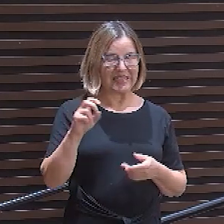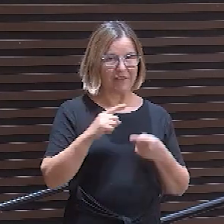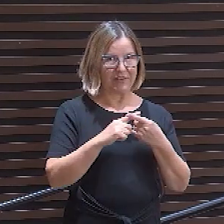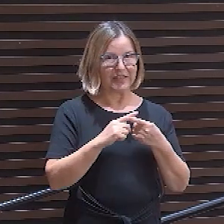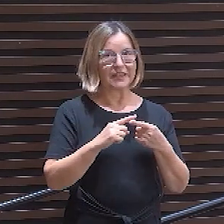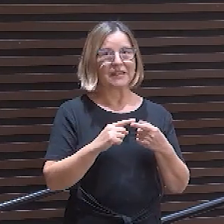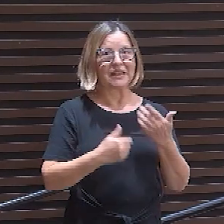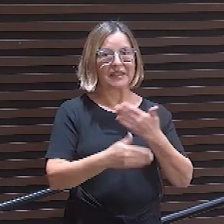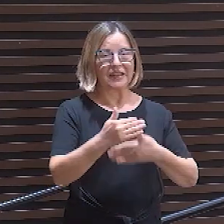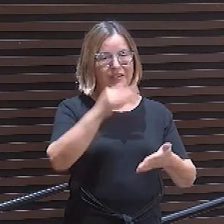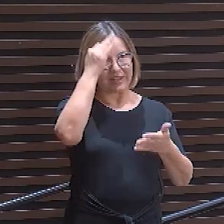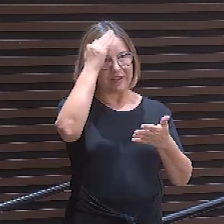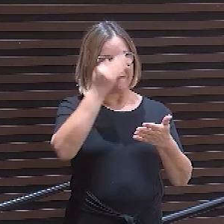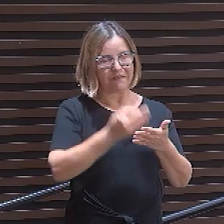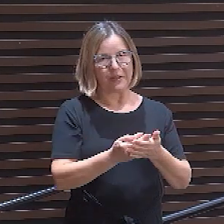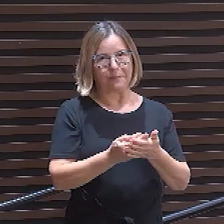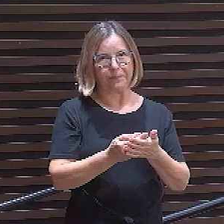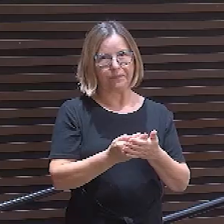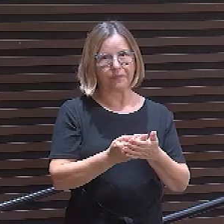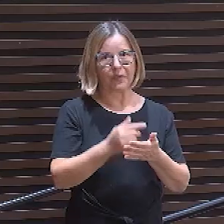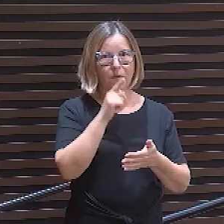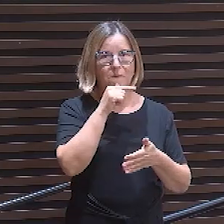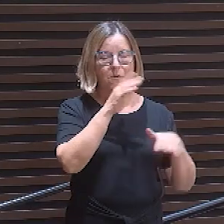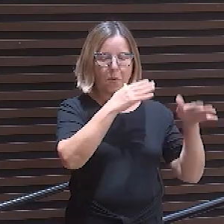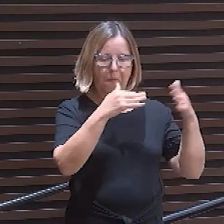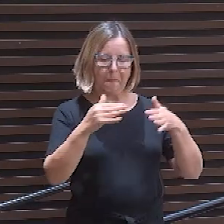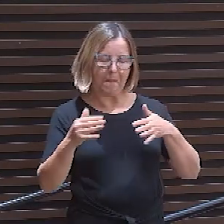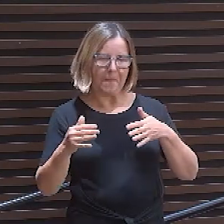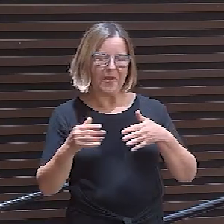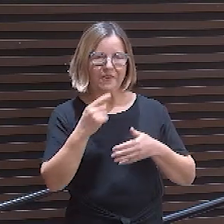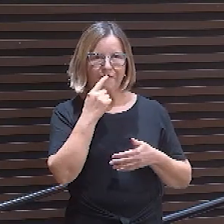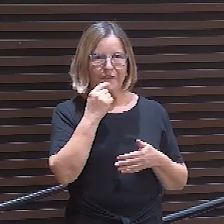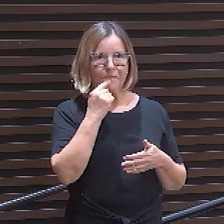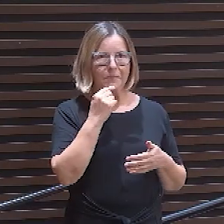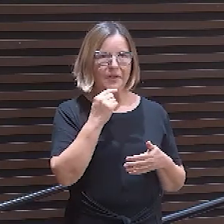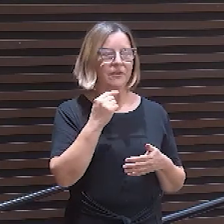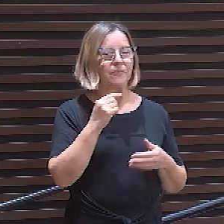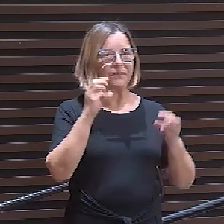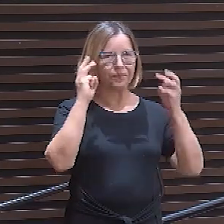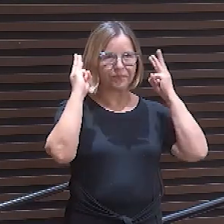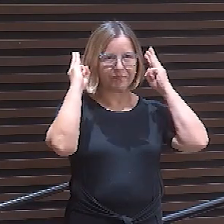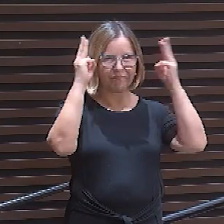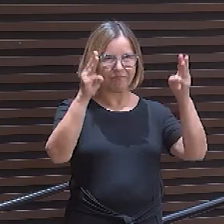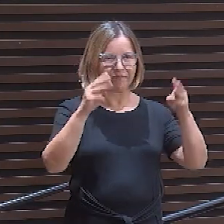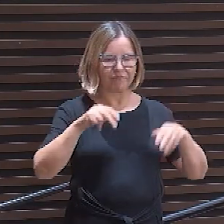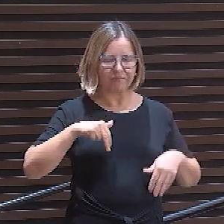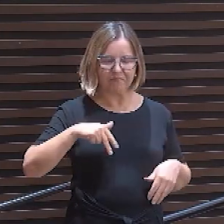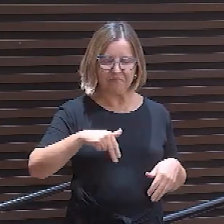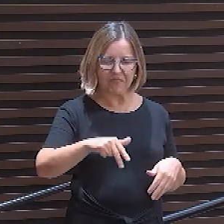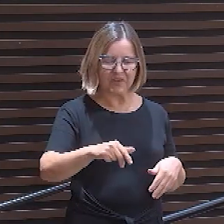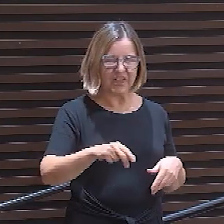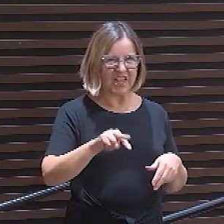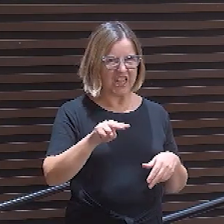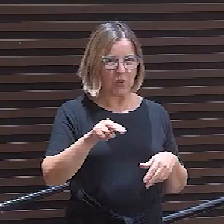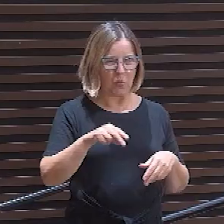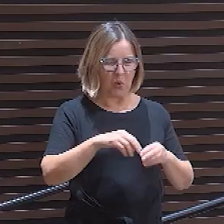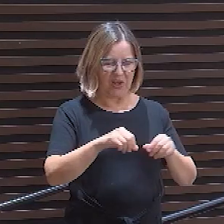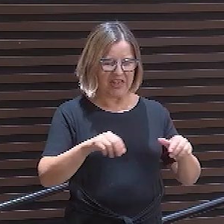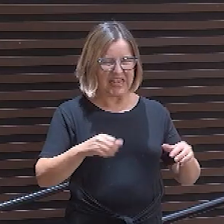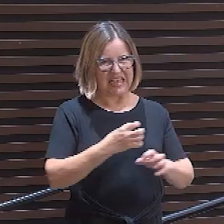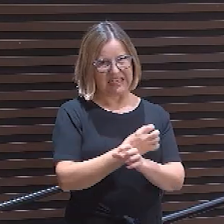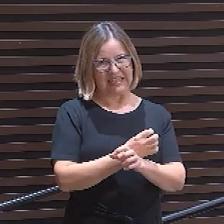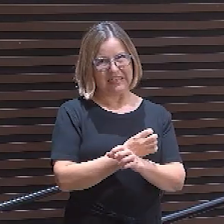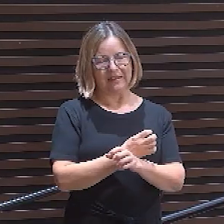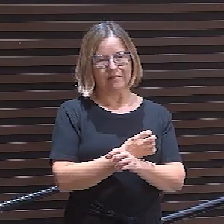fé, atravessou o Mar Vermelho, como por terra seca. E tentando os